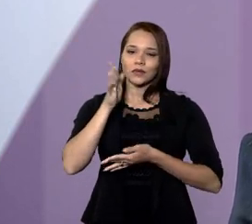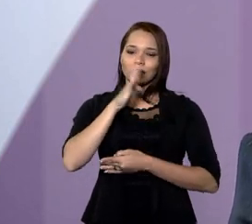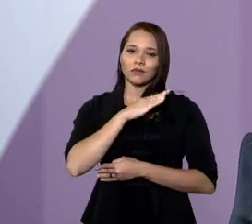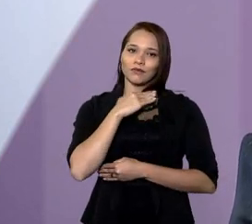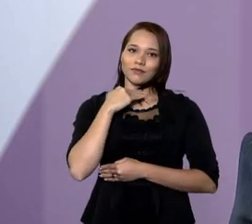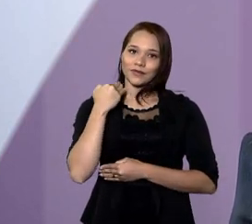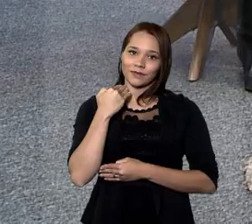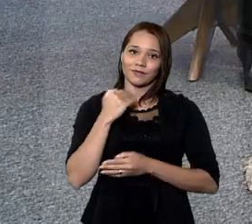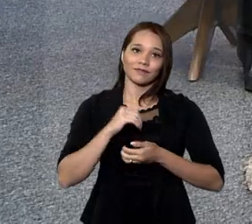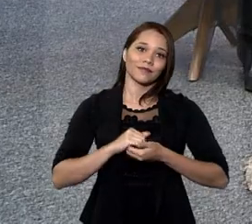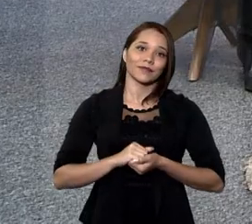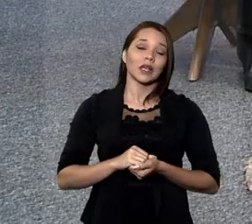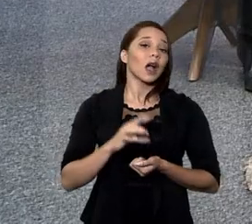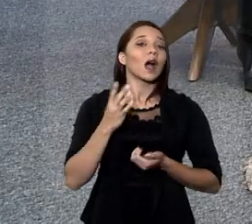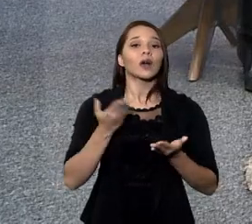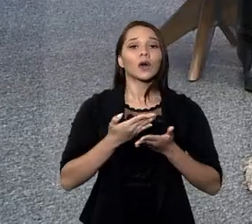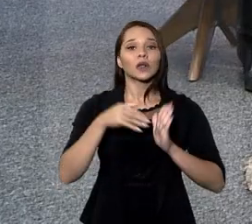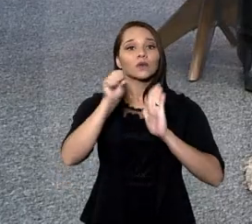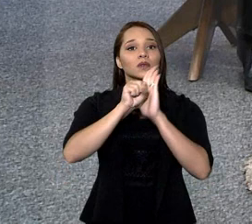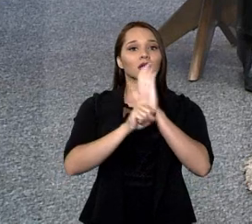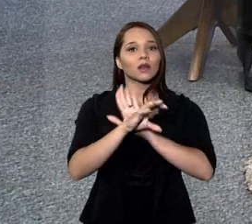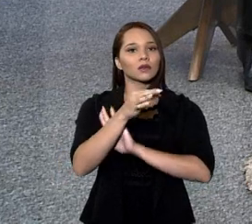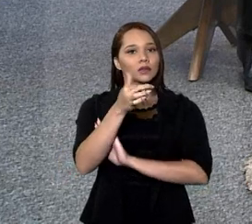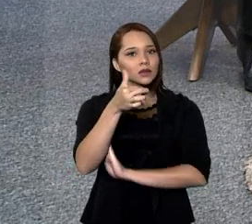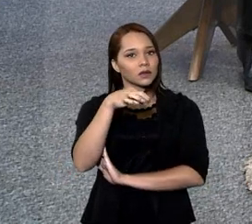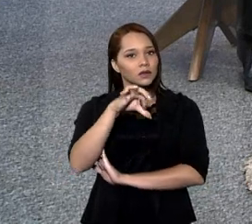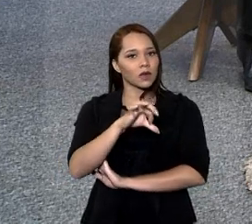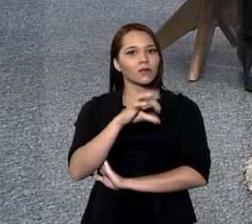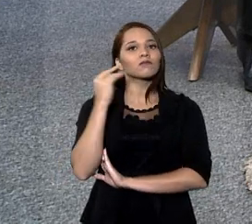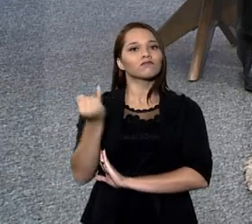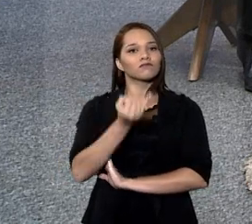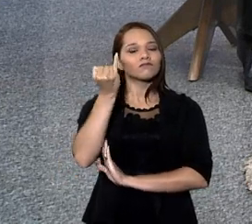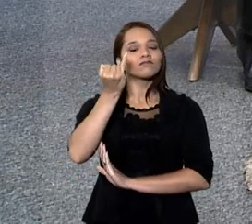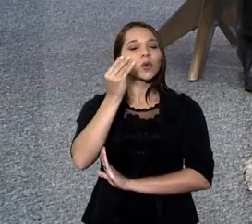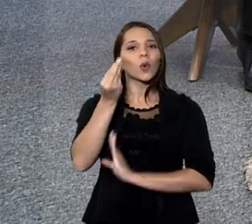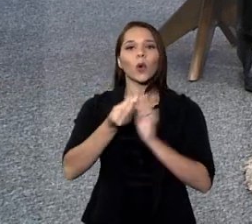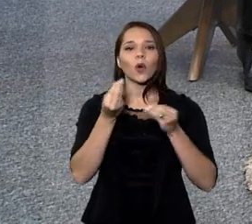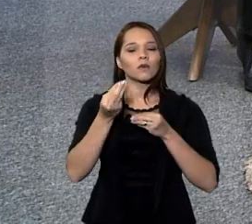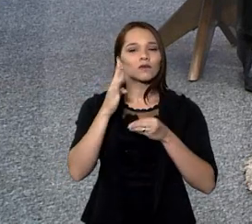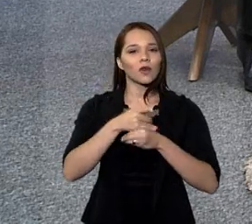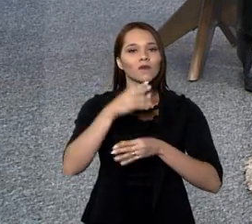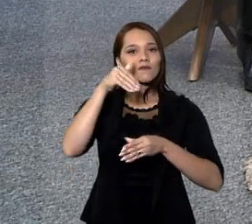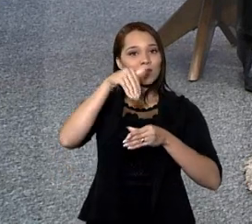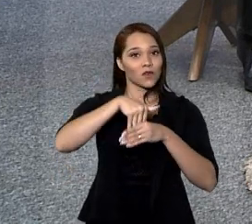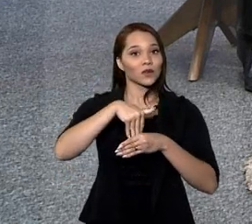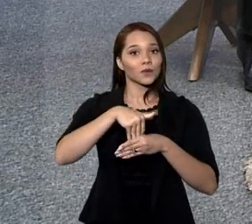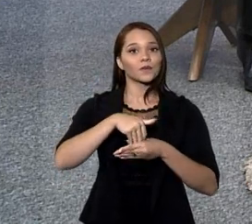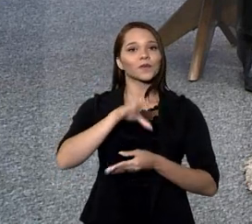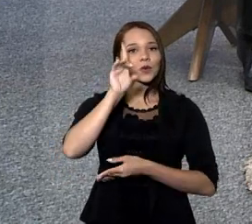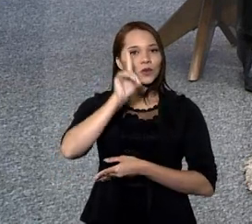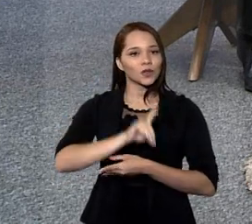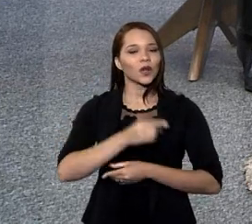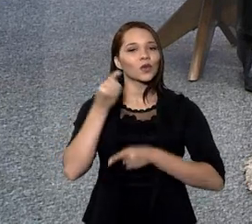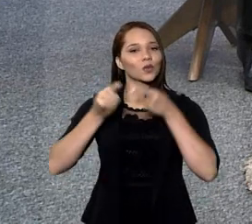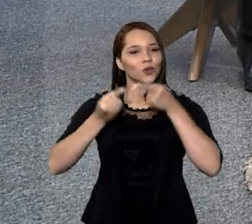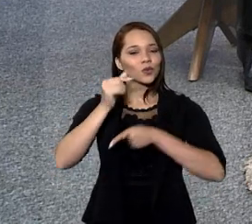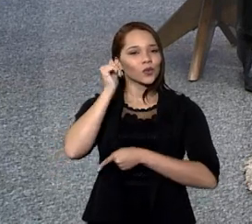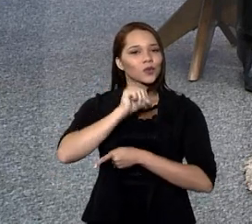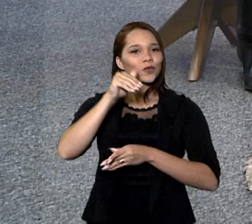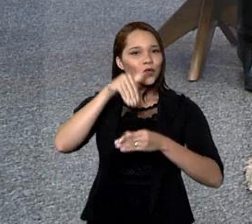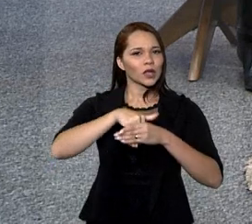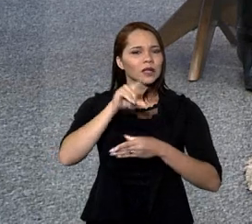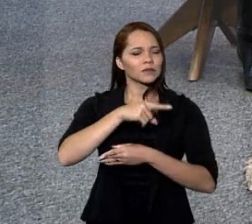foi decapitada agora no século 19 foi fundamentalmente pelo voto e pelo direito